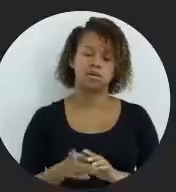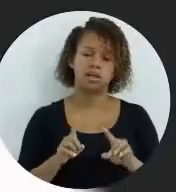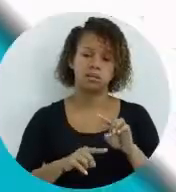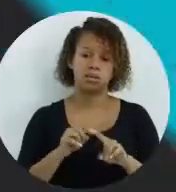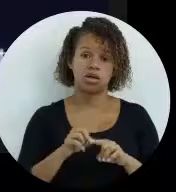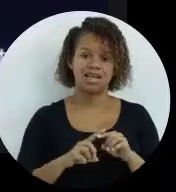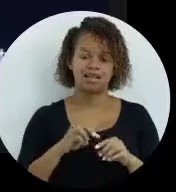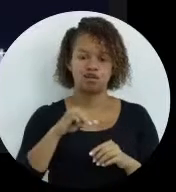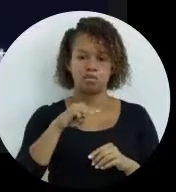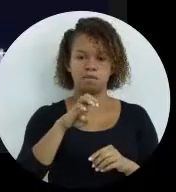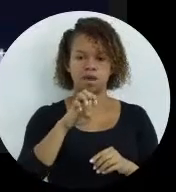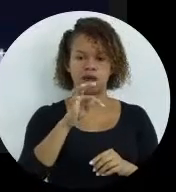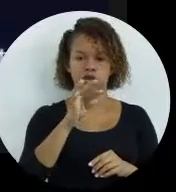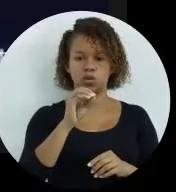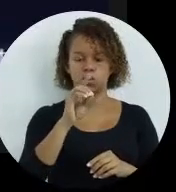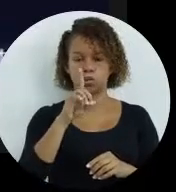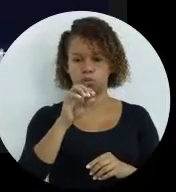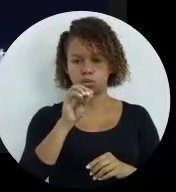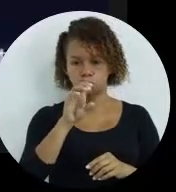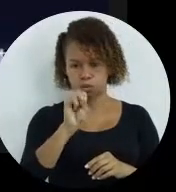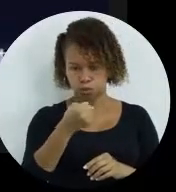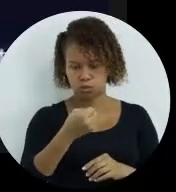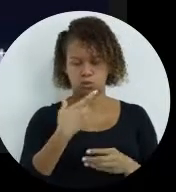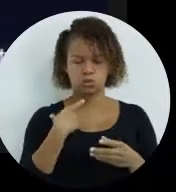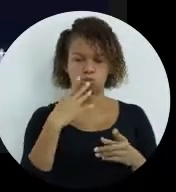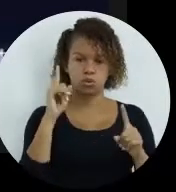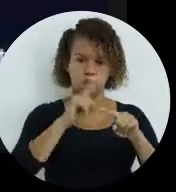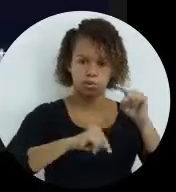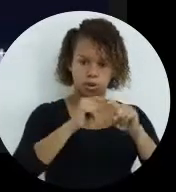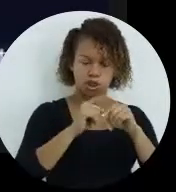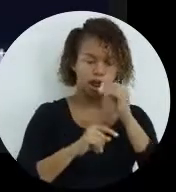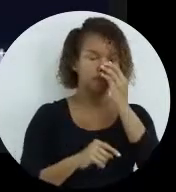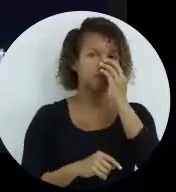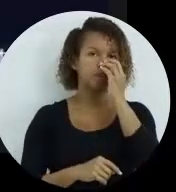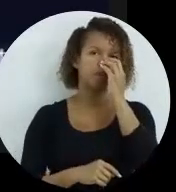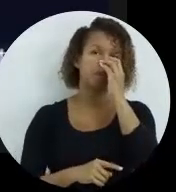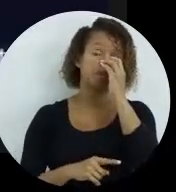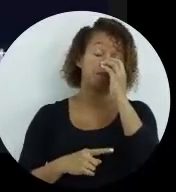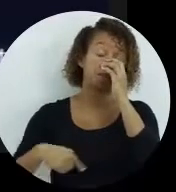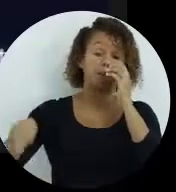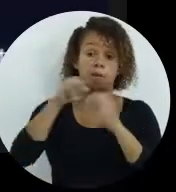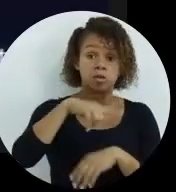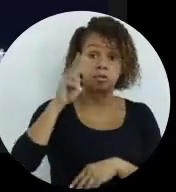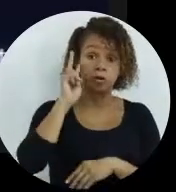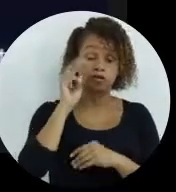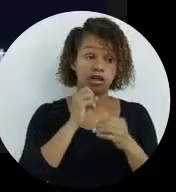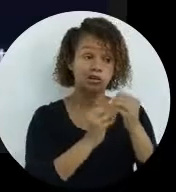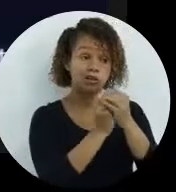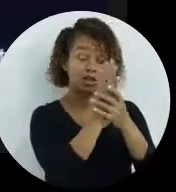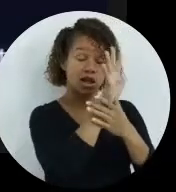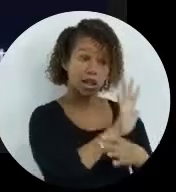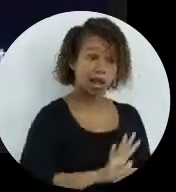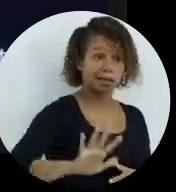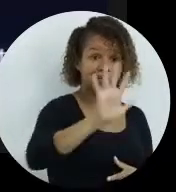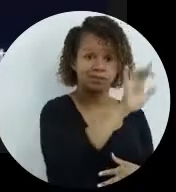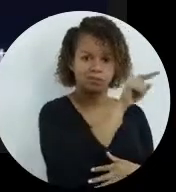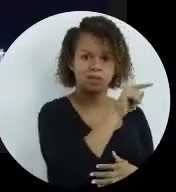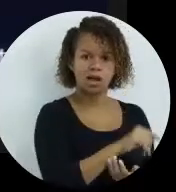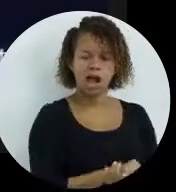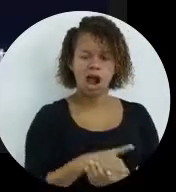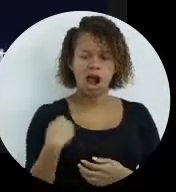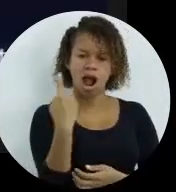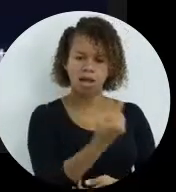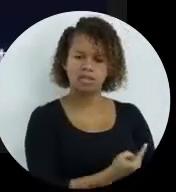Manipulando métodos de um objeto. Então, como vocês podem ver aí no slide, manipulando métodos de um objeto,